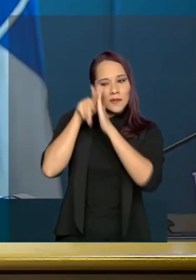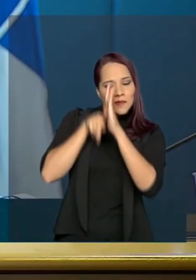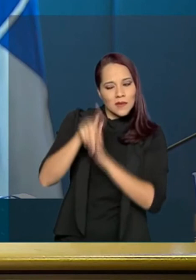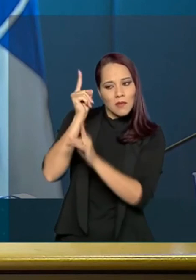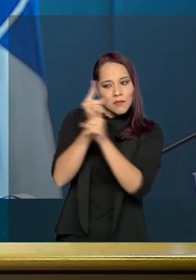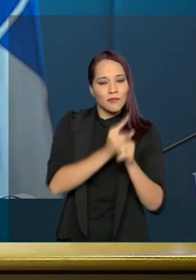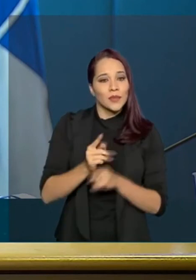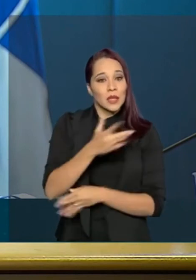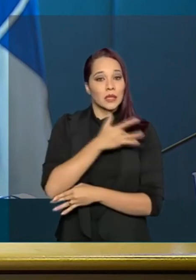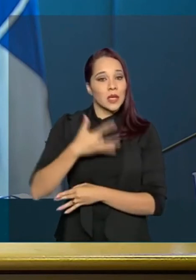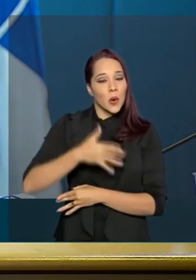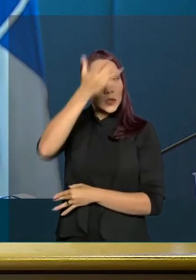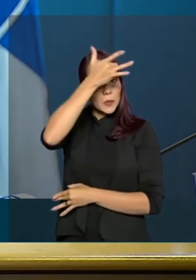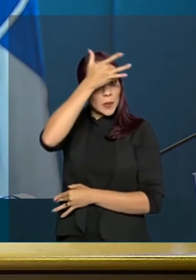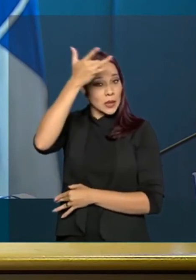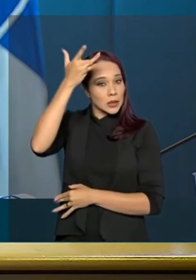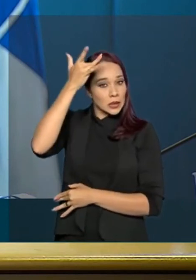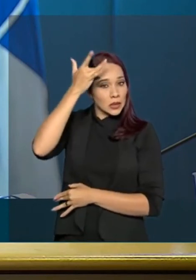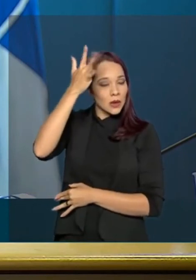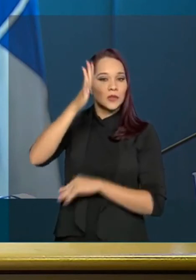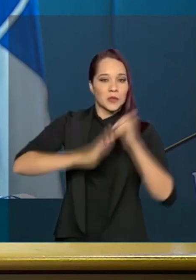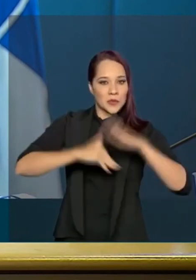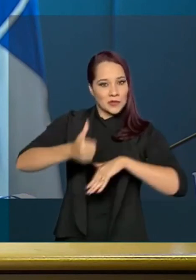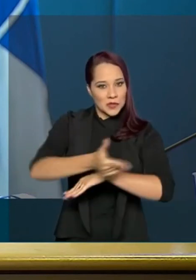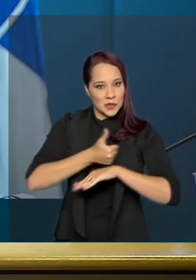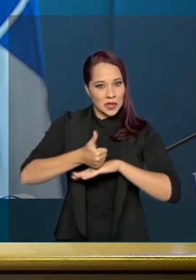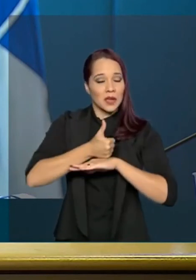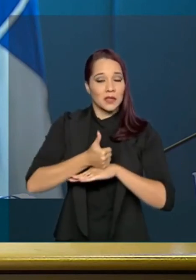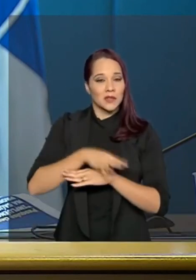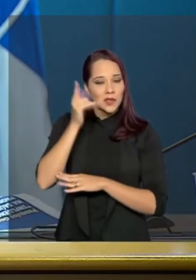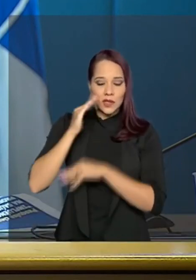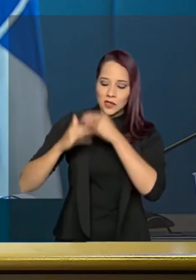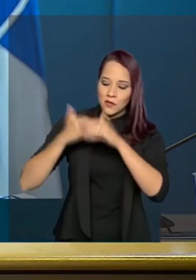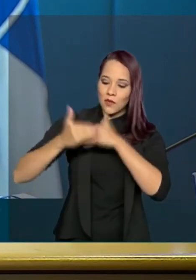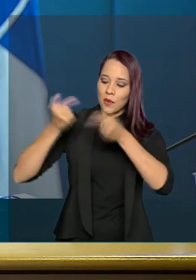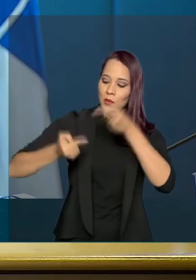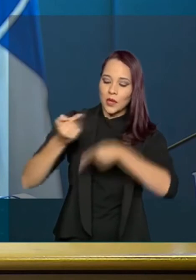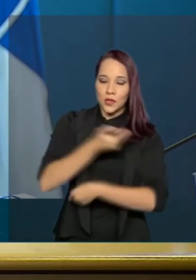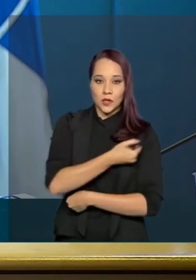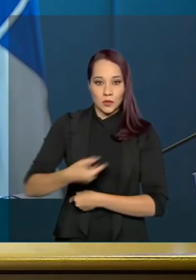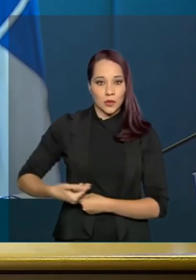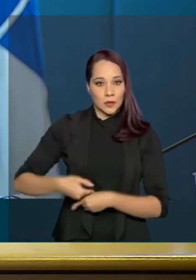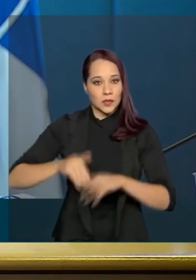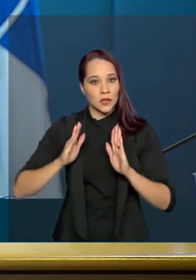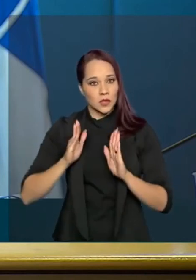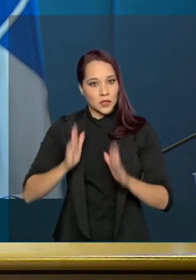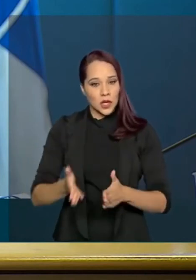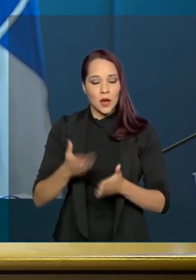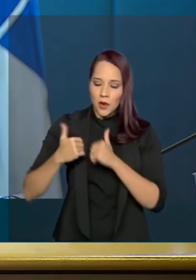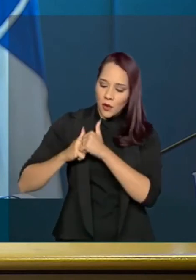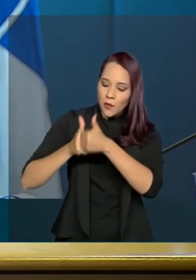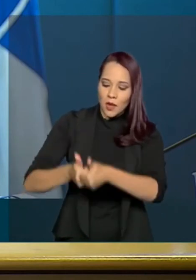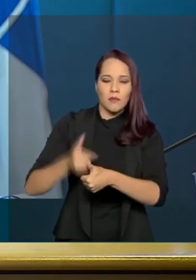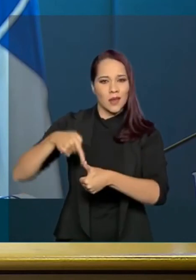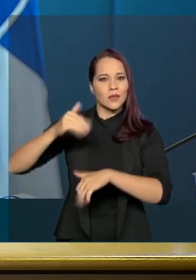identificação da saúde mental dos nossos profissionais, para que nós possamos desenvolver políticas públicas já para o acompanhamento